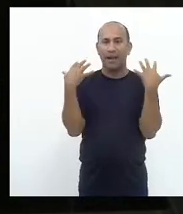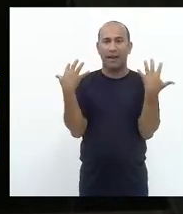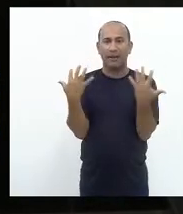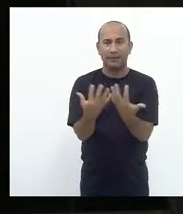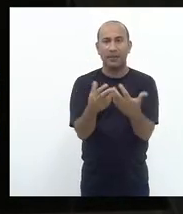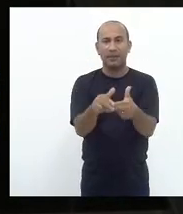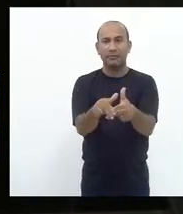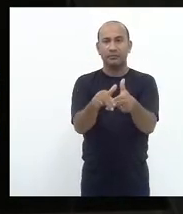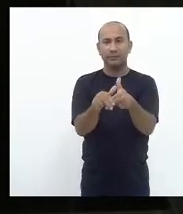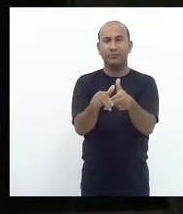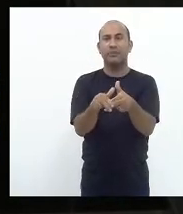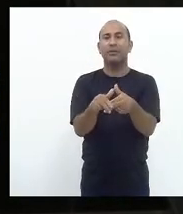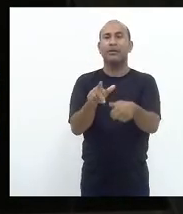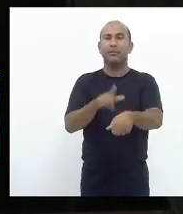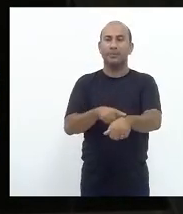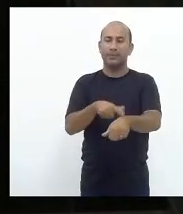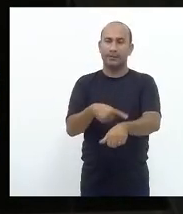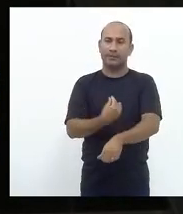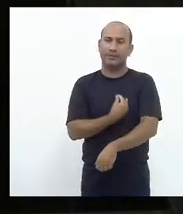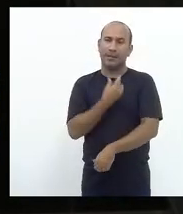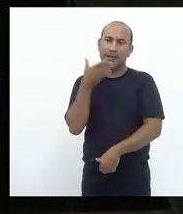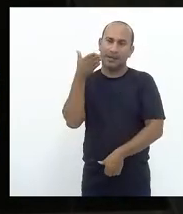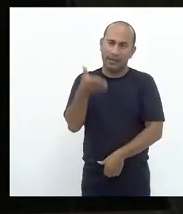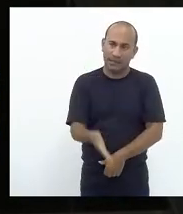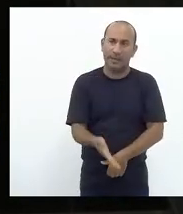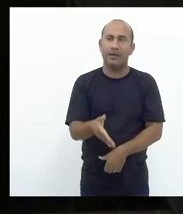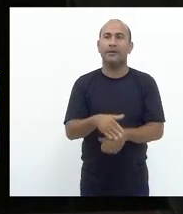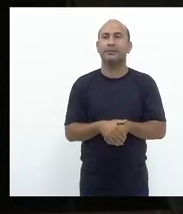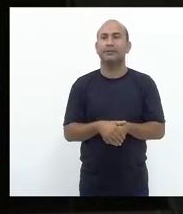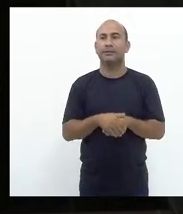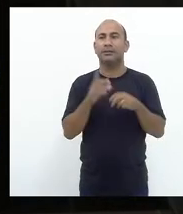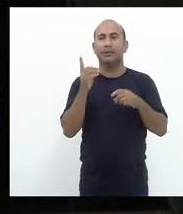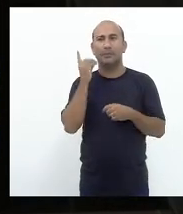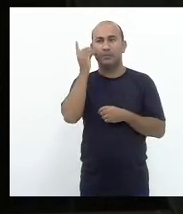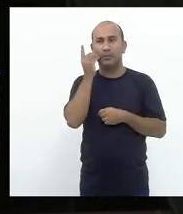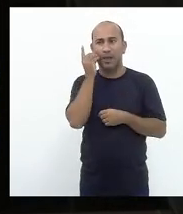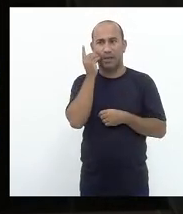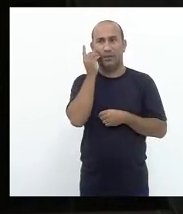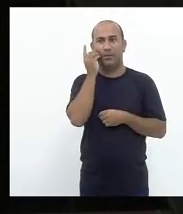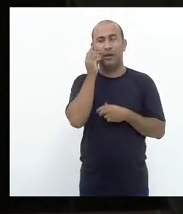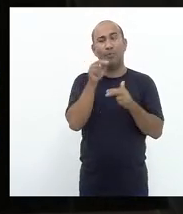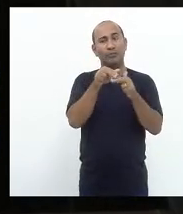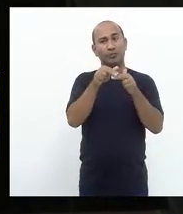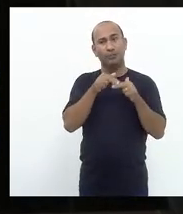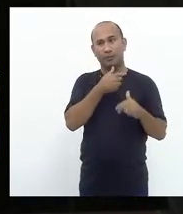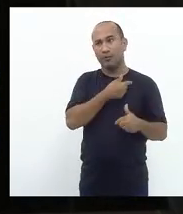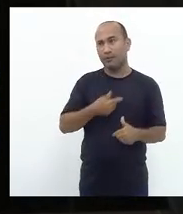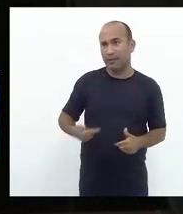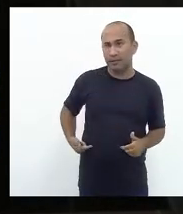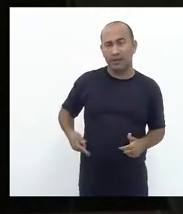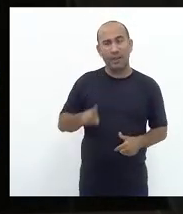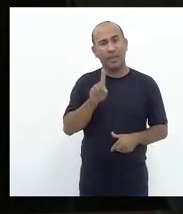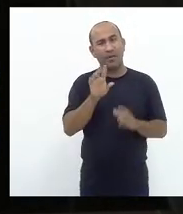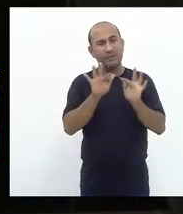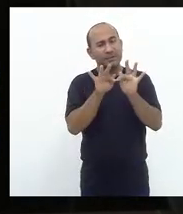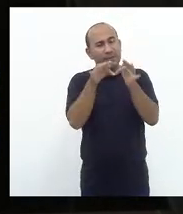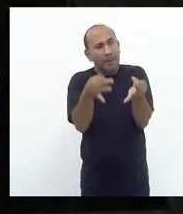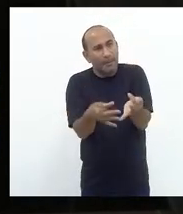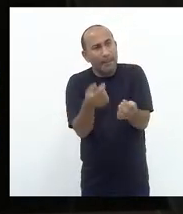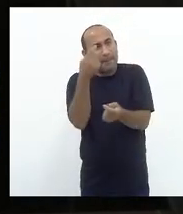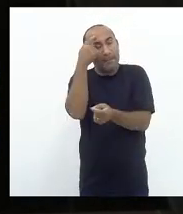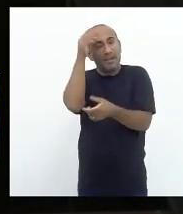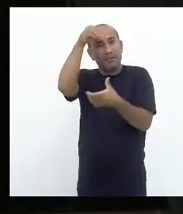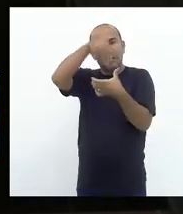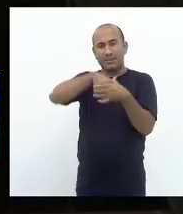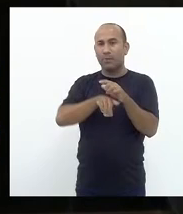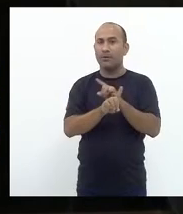nossas gestões, no momento em que a gente está aqui na condução do Parlamento. Então, governador, que o senhor não simplesmente só pense em